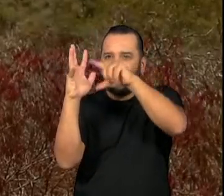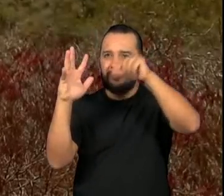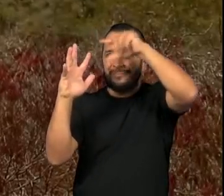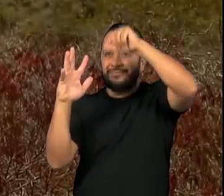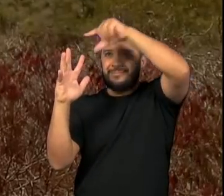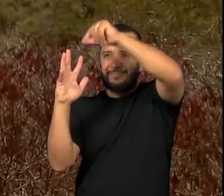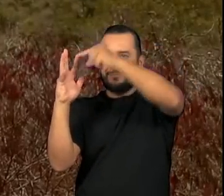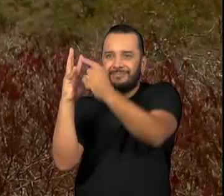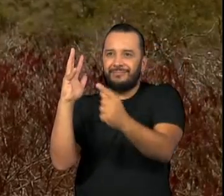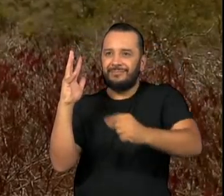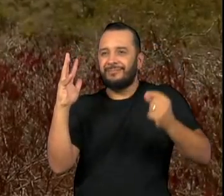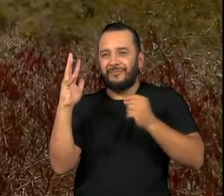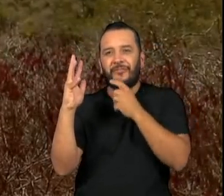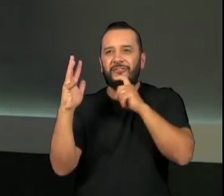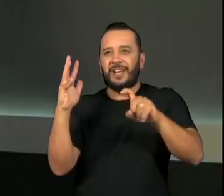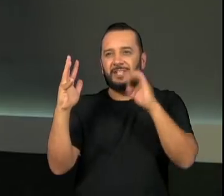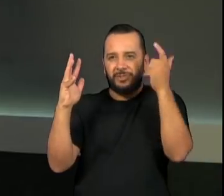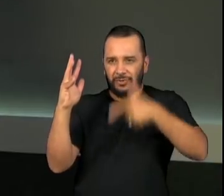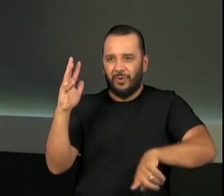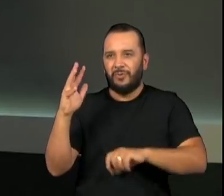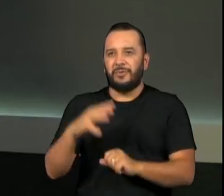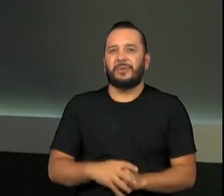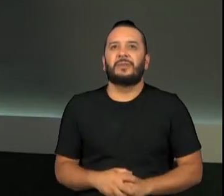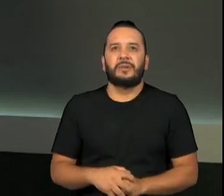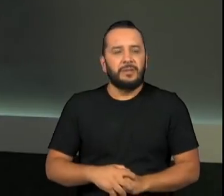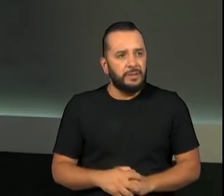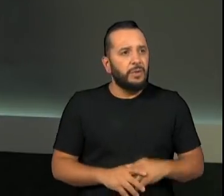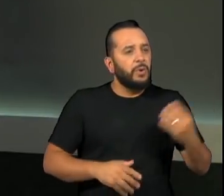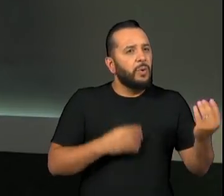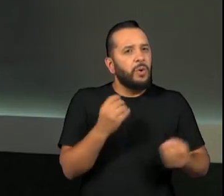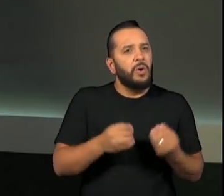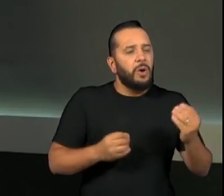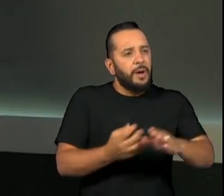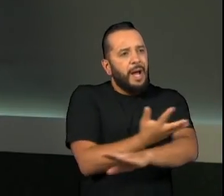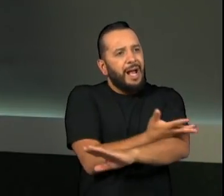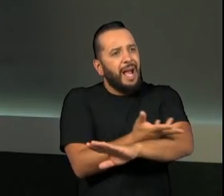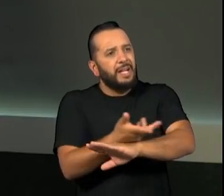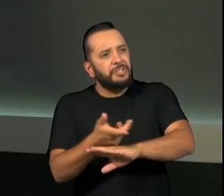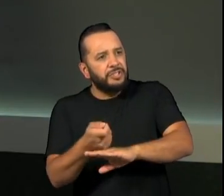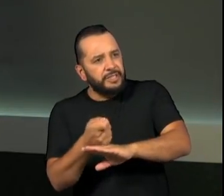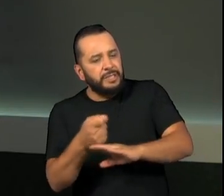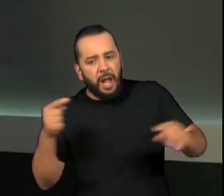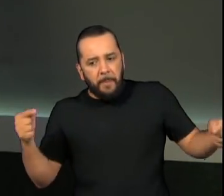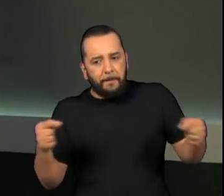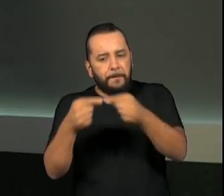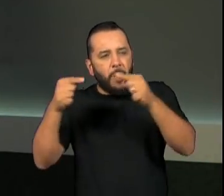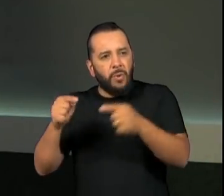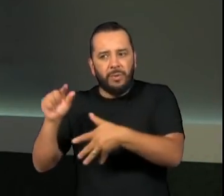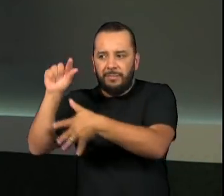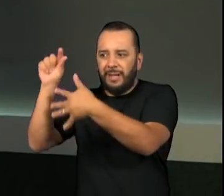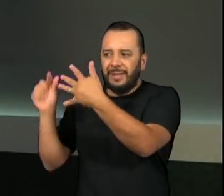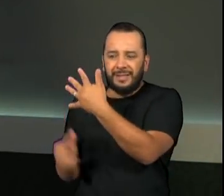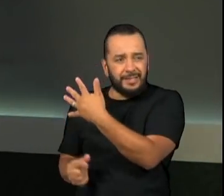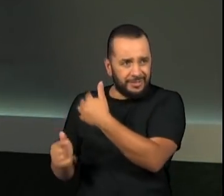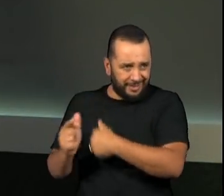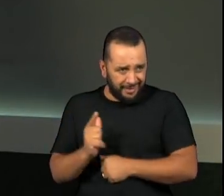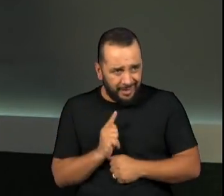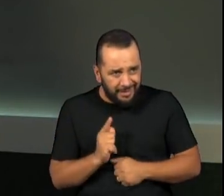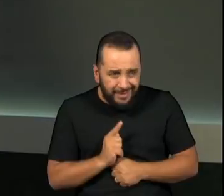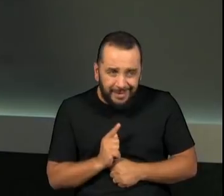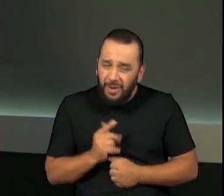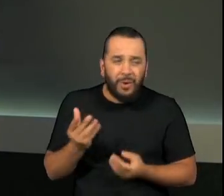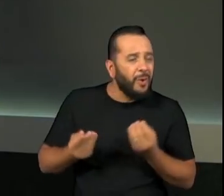fica bem verdão, né? Qual é a ligação da Caatinga com a Mata Atlântica? Eu acho que em algum momento a gente